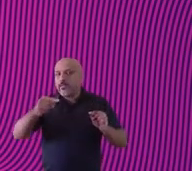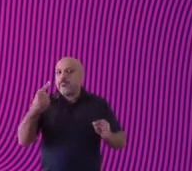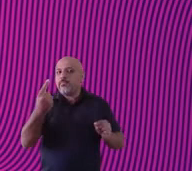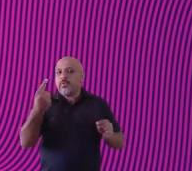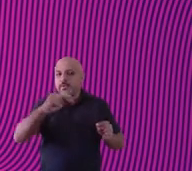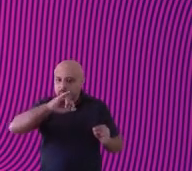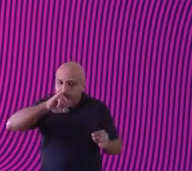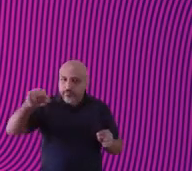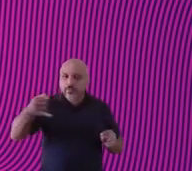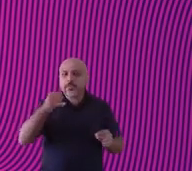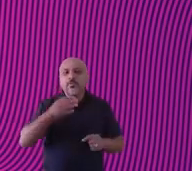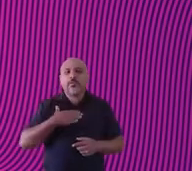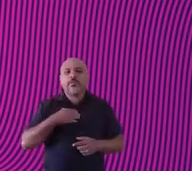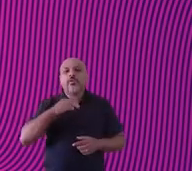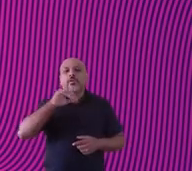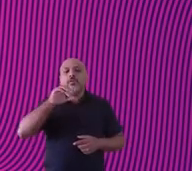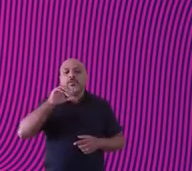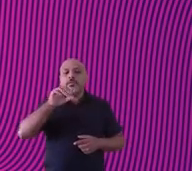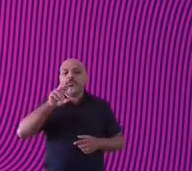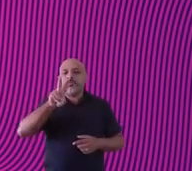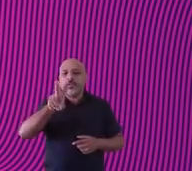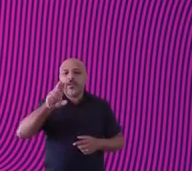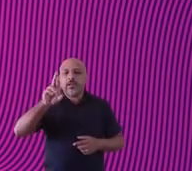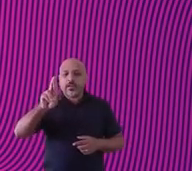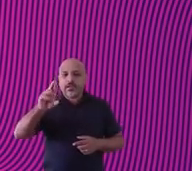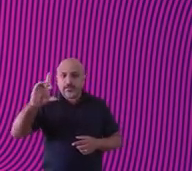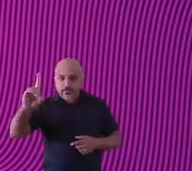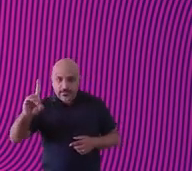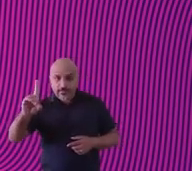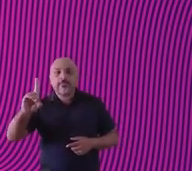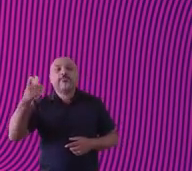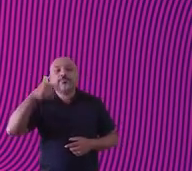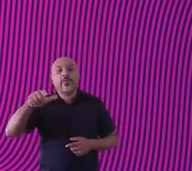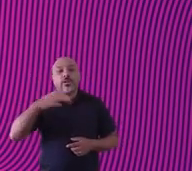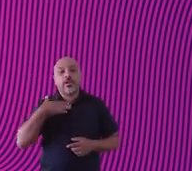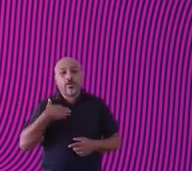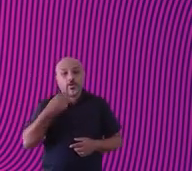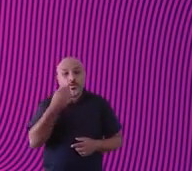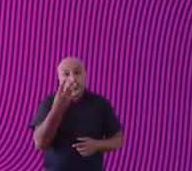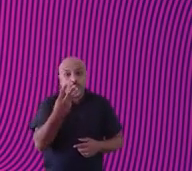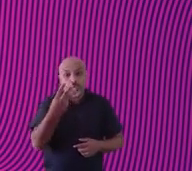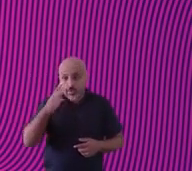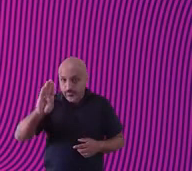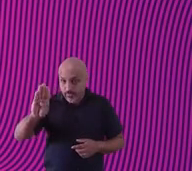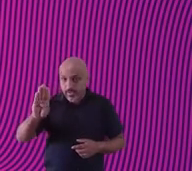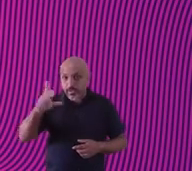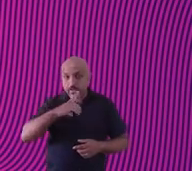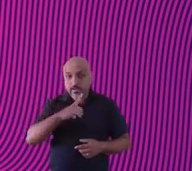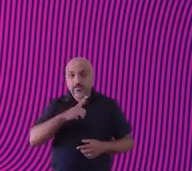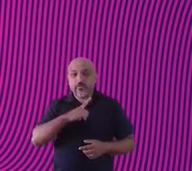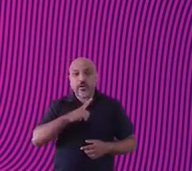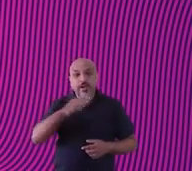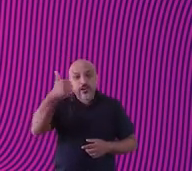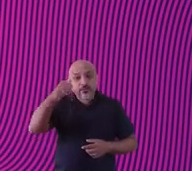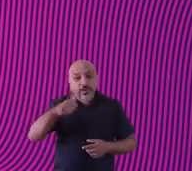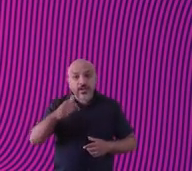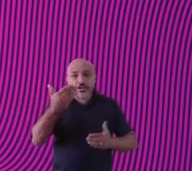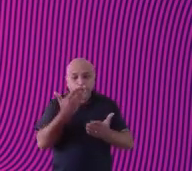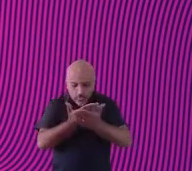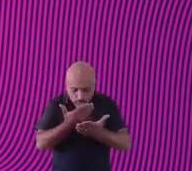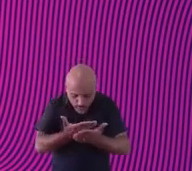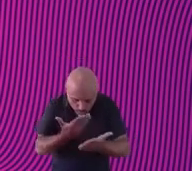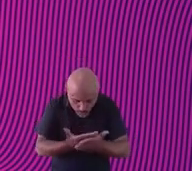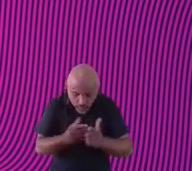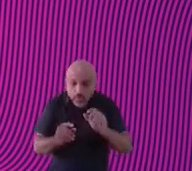o BRT ele foi baseado tanto que o grau de evidência duas filhas né mas ele foi avaliado no estudo e